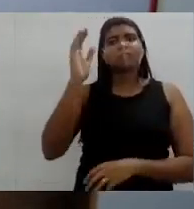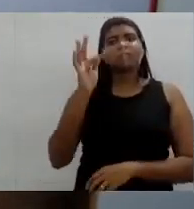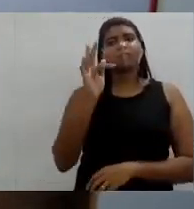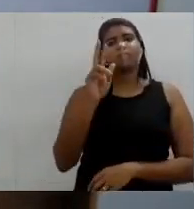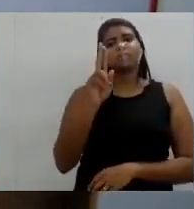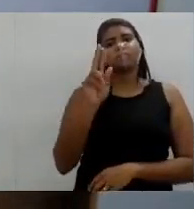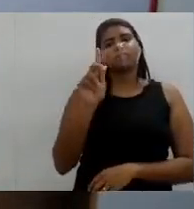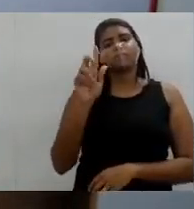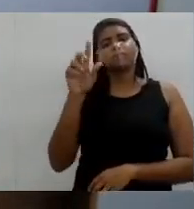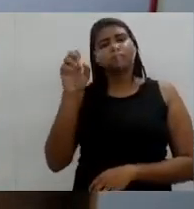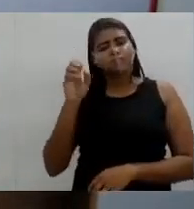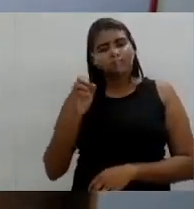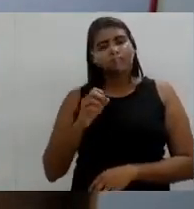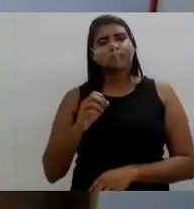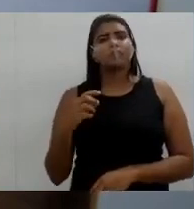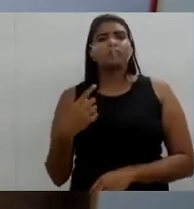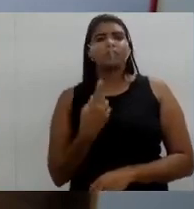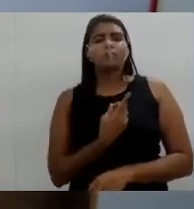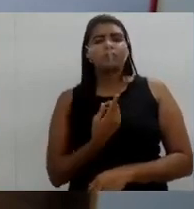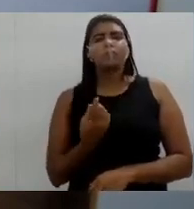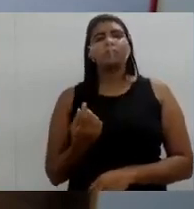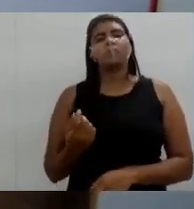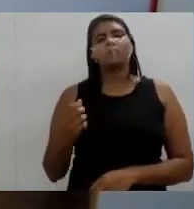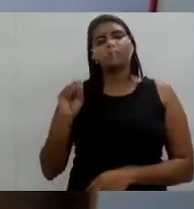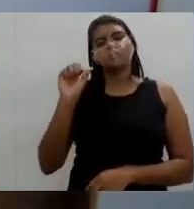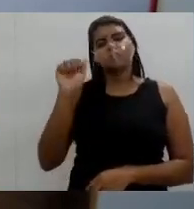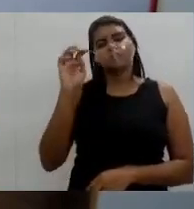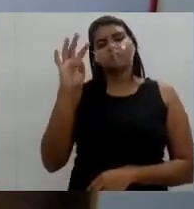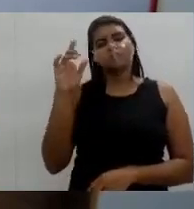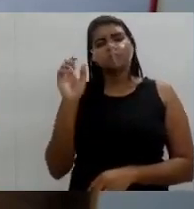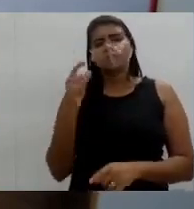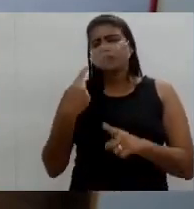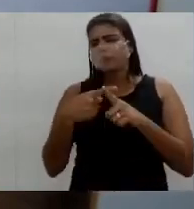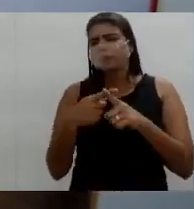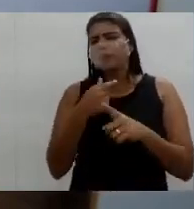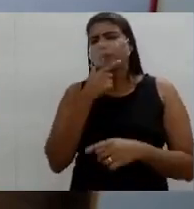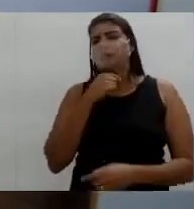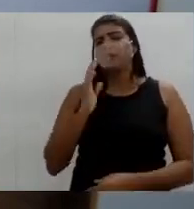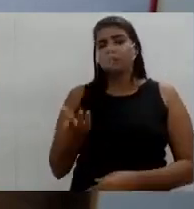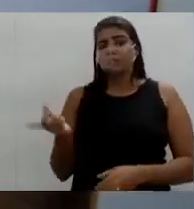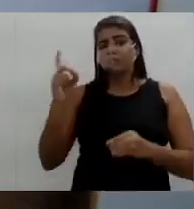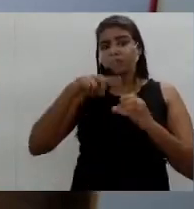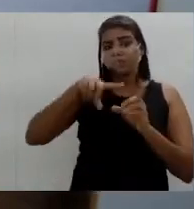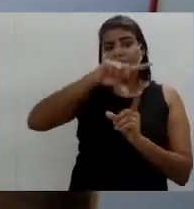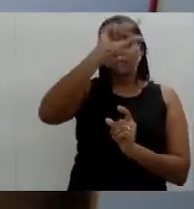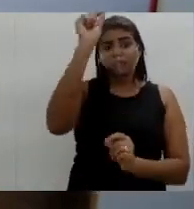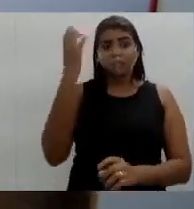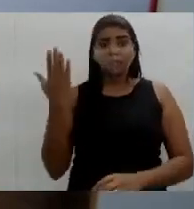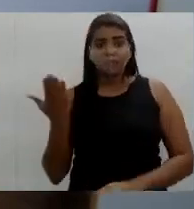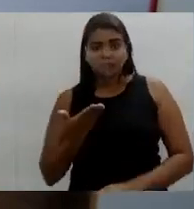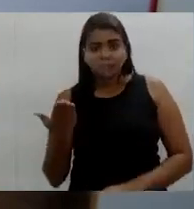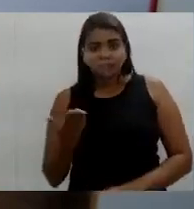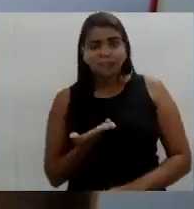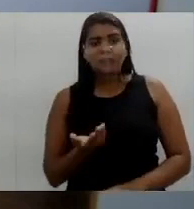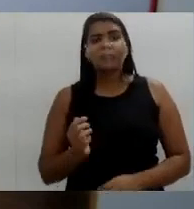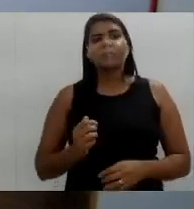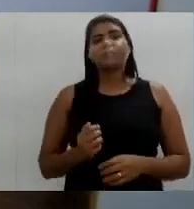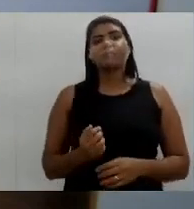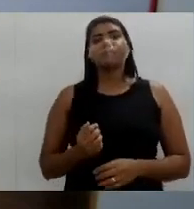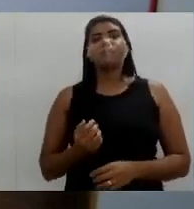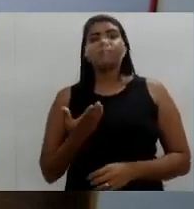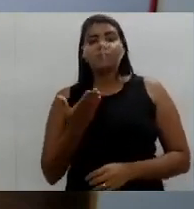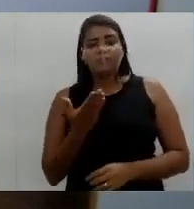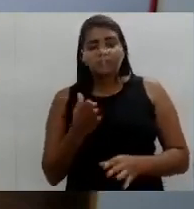que partirão do nosso satélite. Então, por que o homem ele quer voltar à Lua agora? Porque ele quer colonizar a Lua, ele